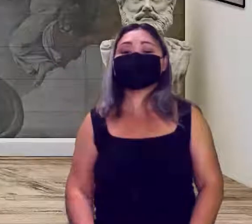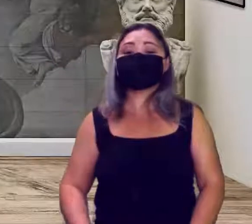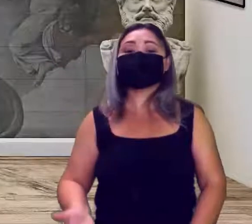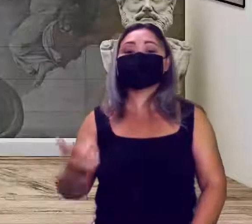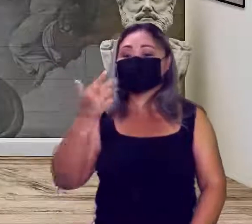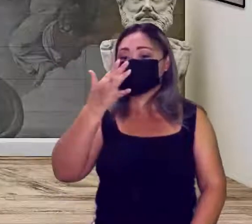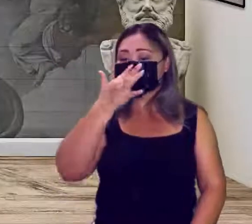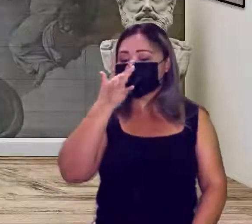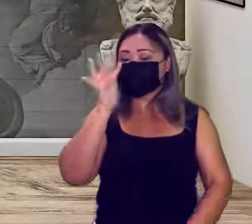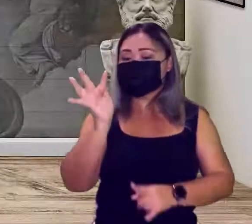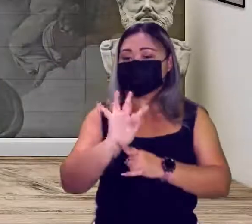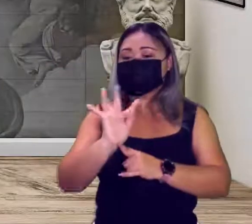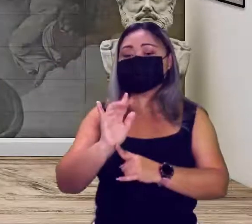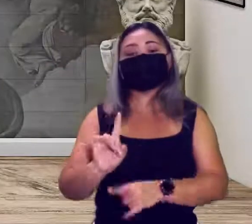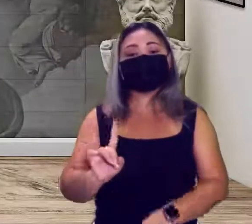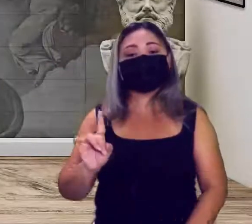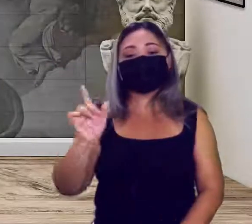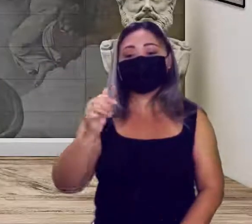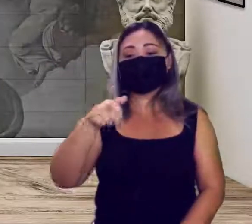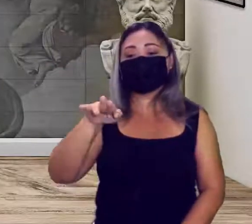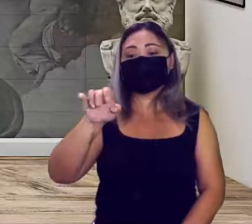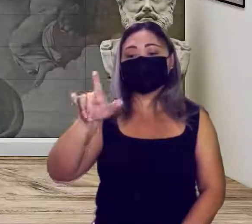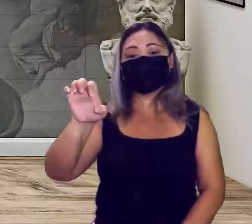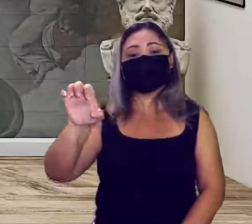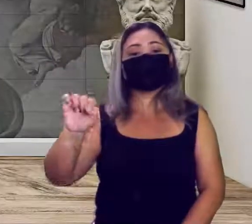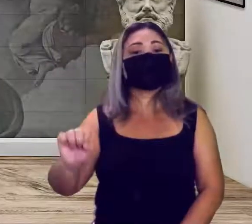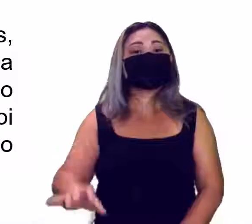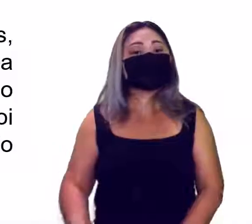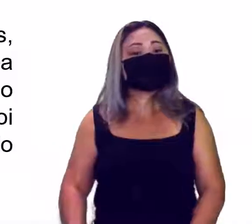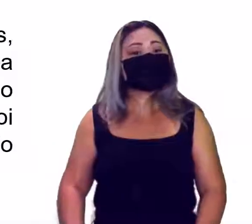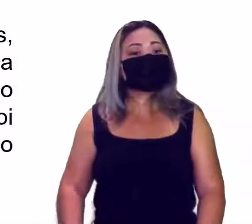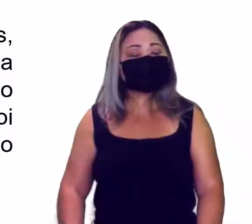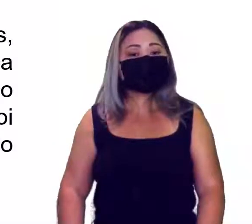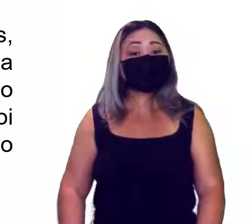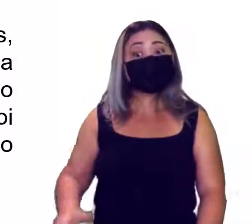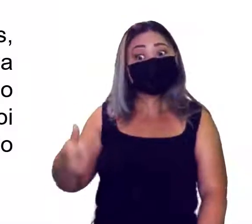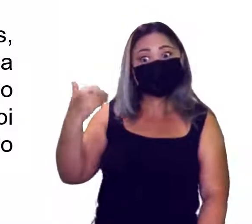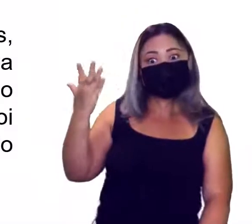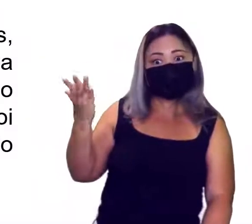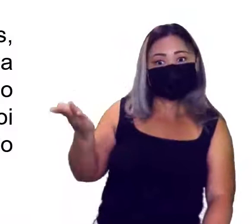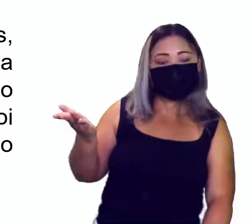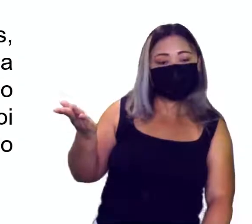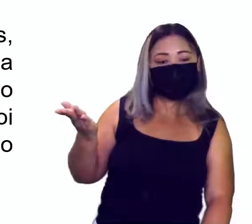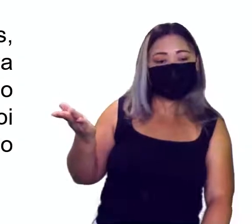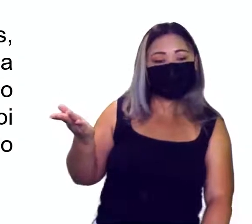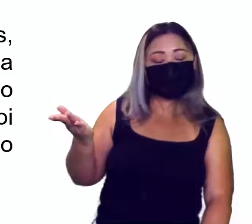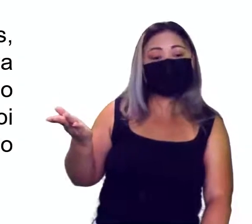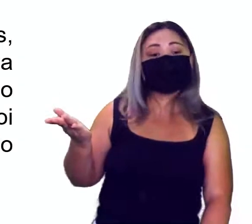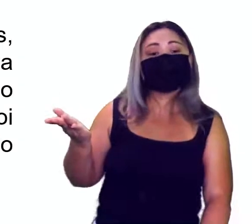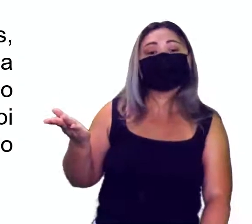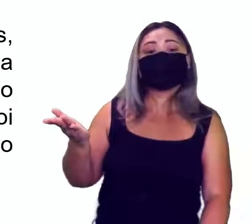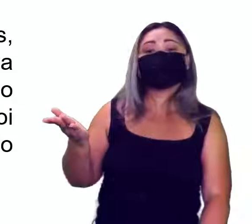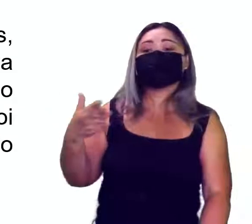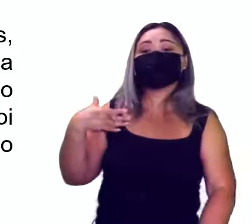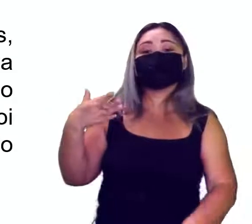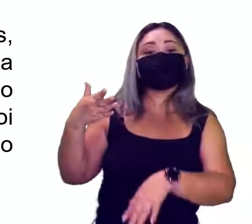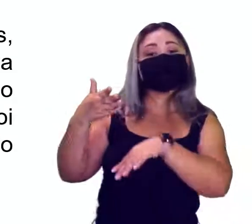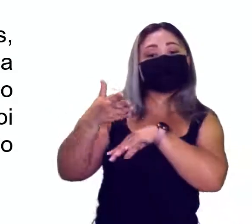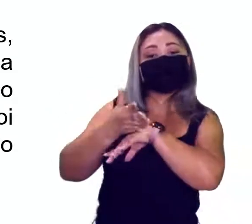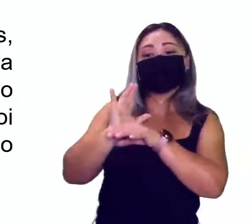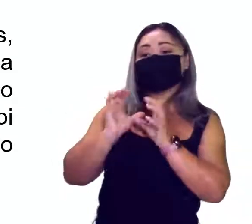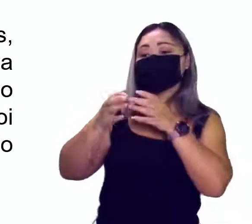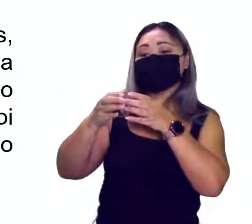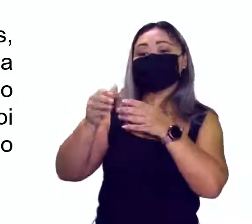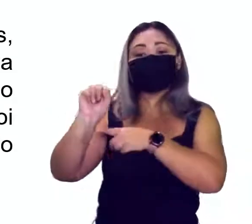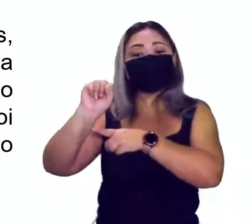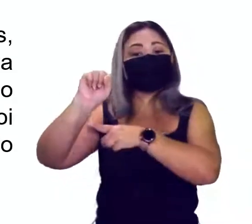mitologia um semideus, né, que é Aquiles. Vamos lá, continuando? Olha aí. Ele participou junto com